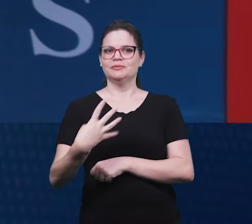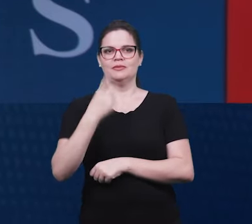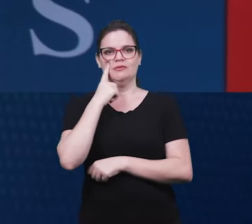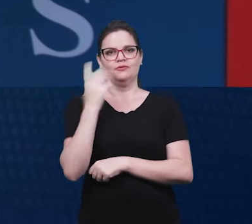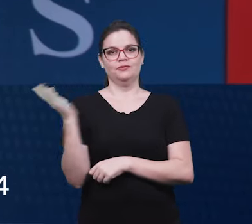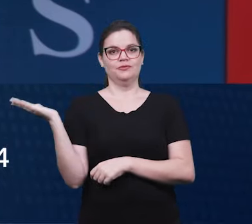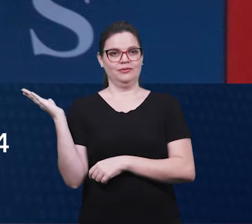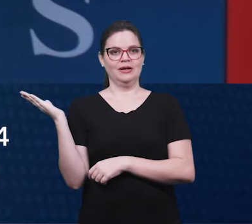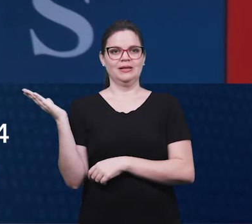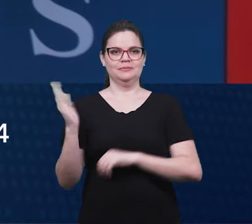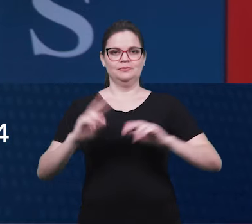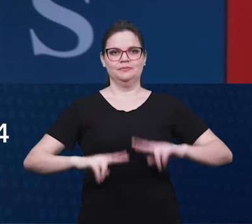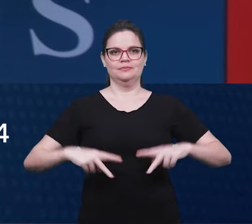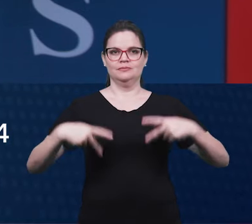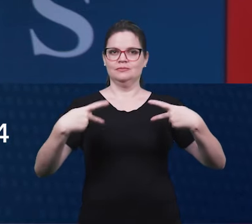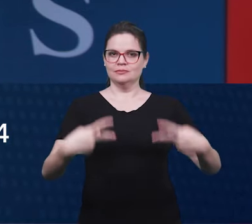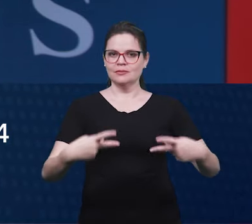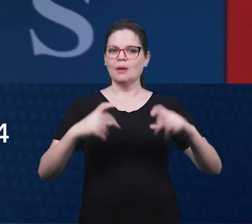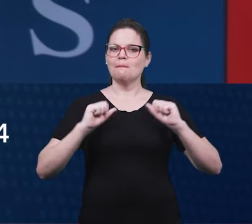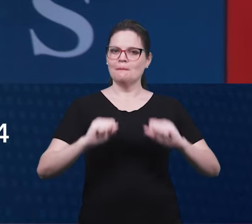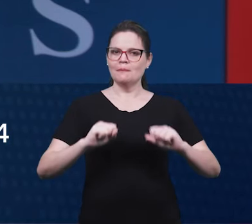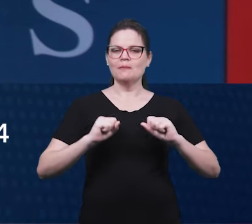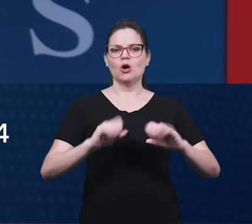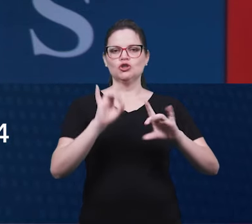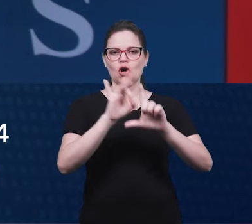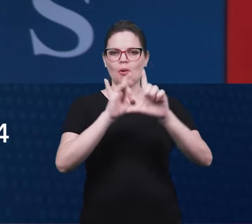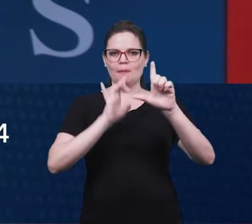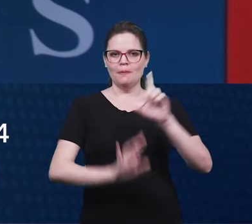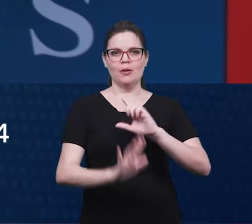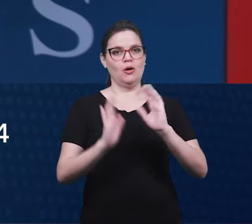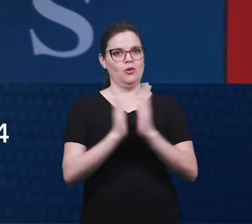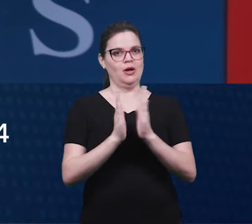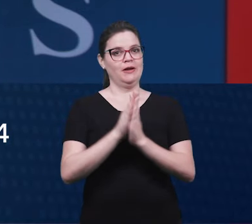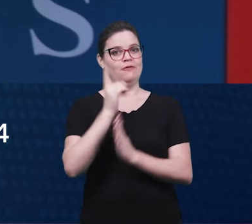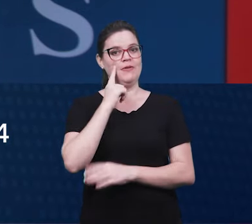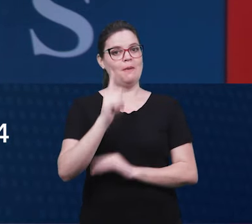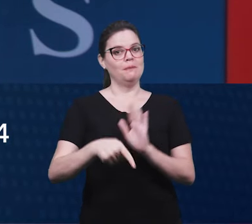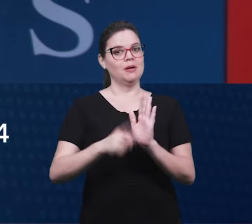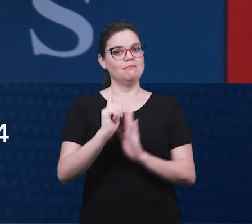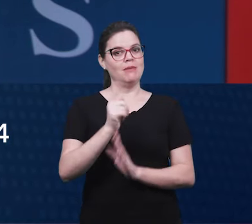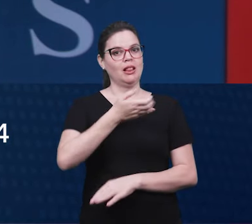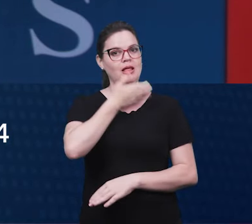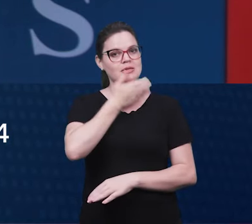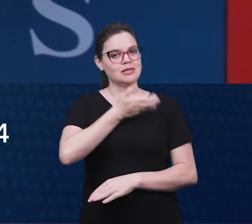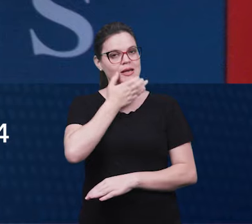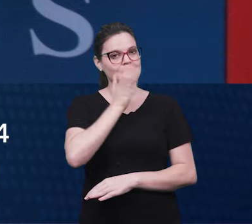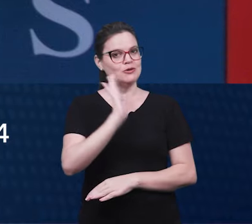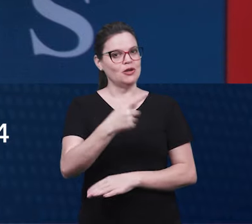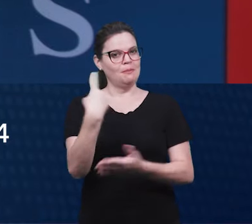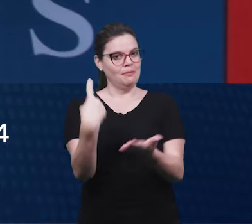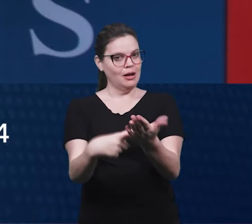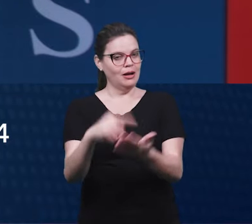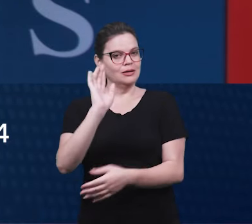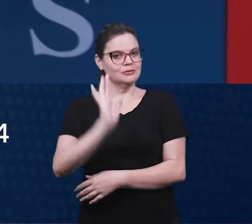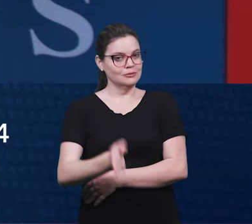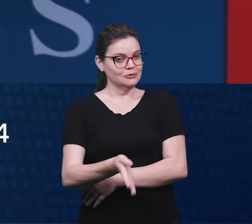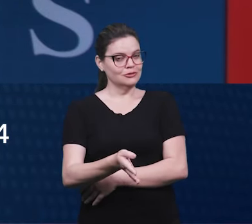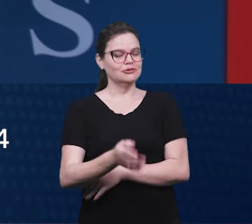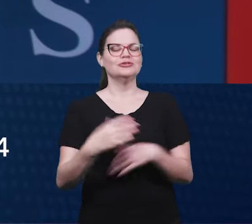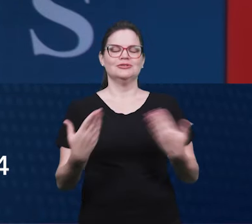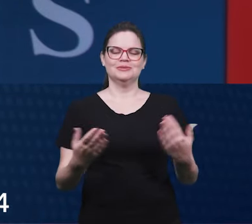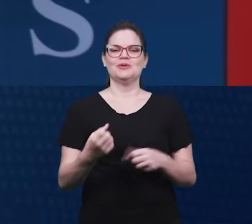Olha aí o nosso link compartilhe esteja orando ó já tem data hein dia primeiro de dezembro Trombetas e